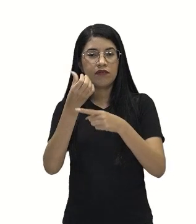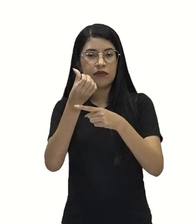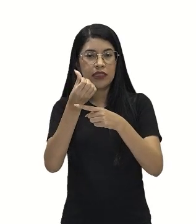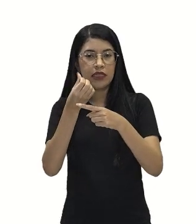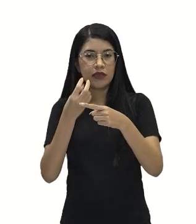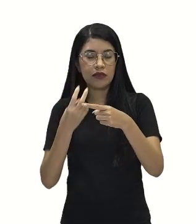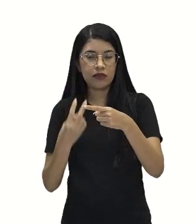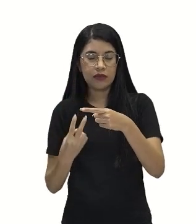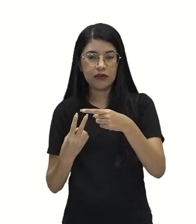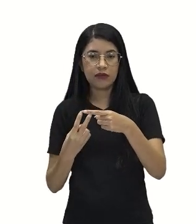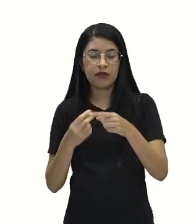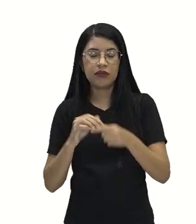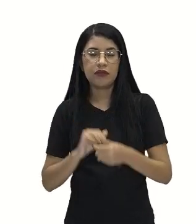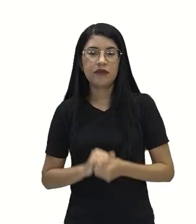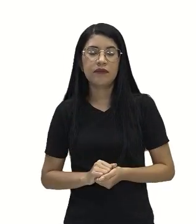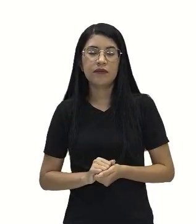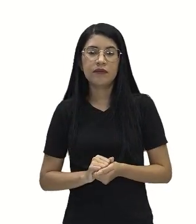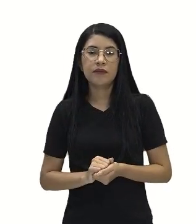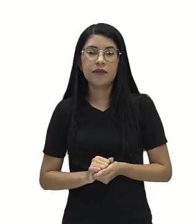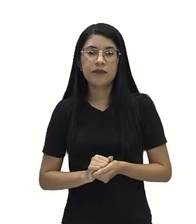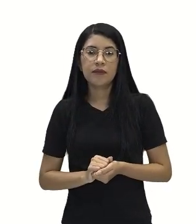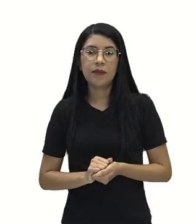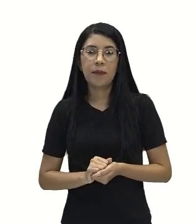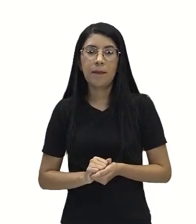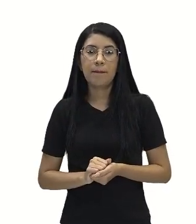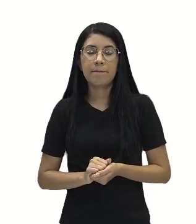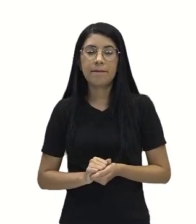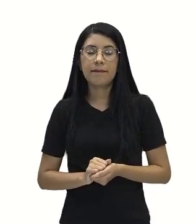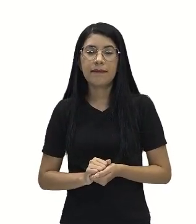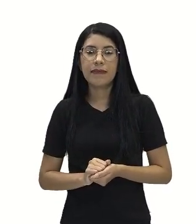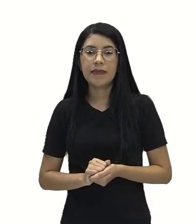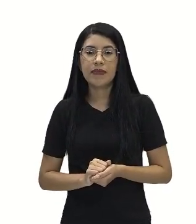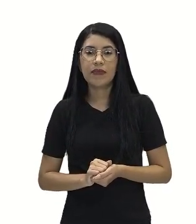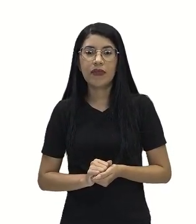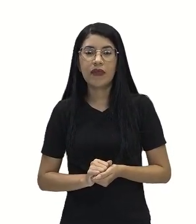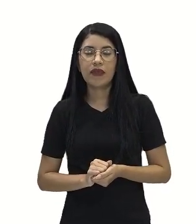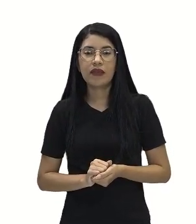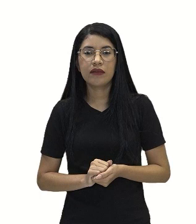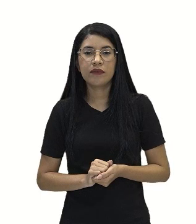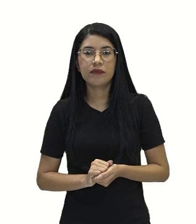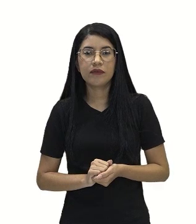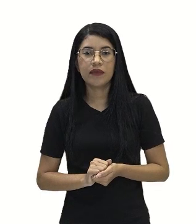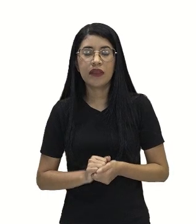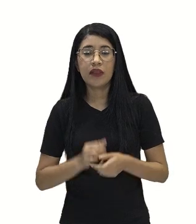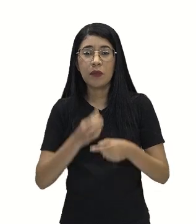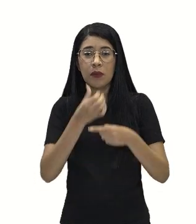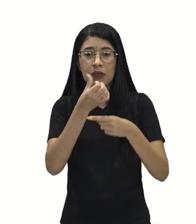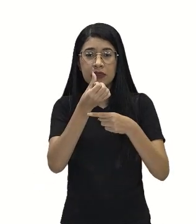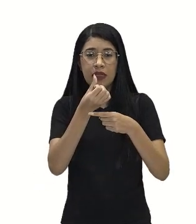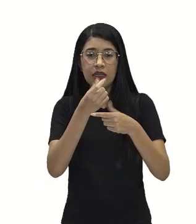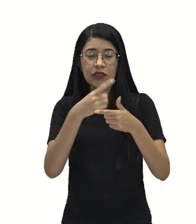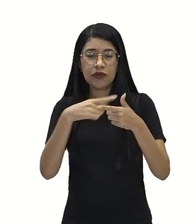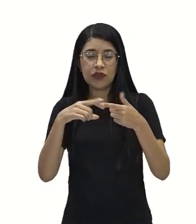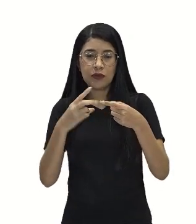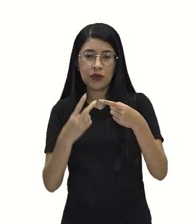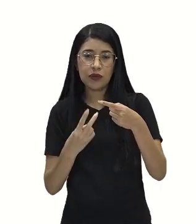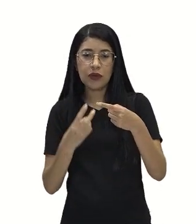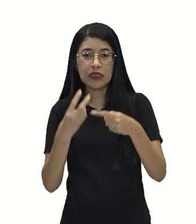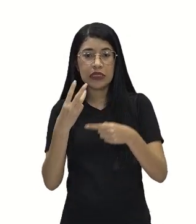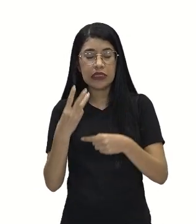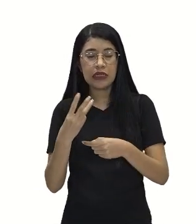2. Beleza? E aí nós teremos 6 dividido por 2 vai me dar 3. Ó.